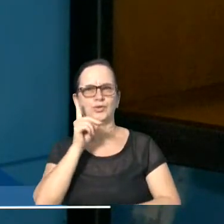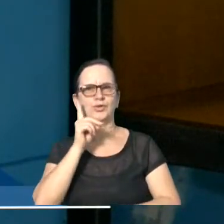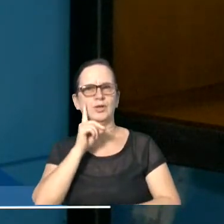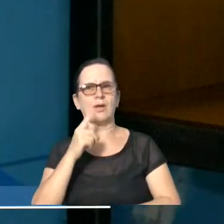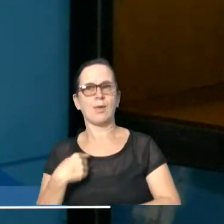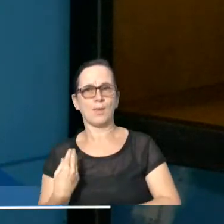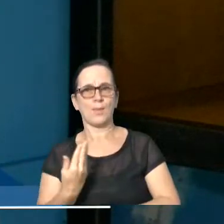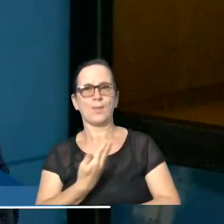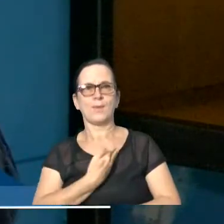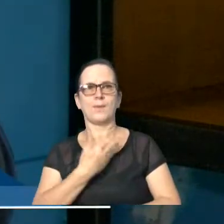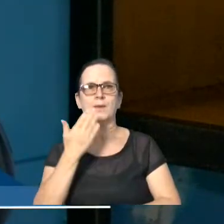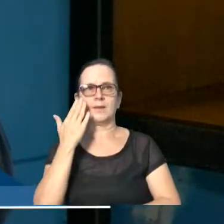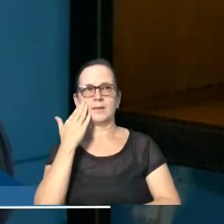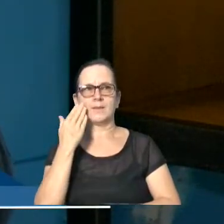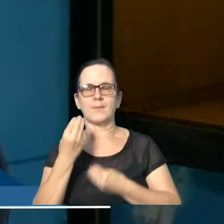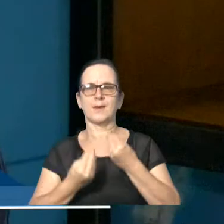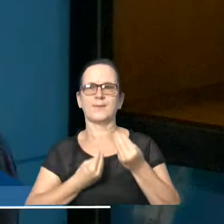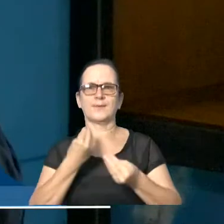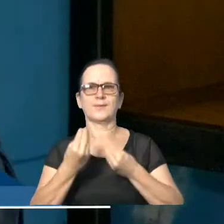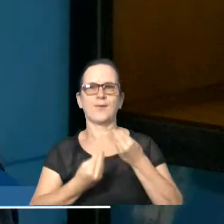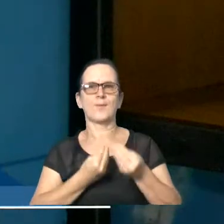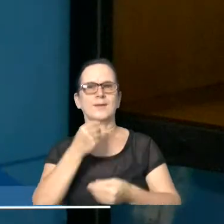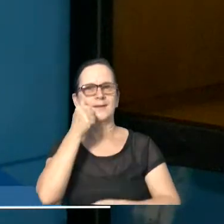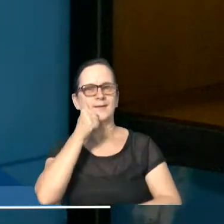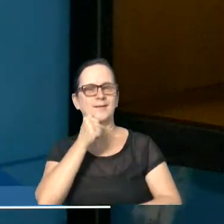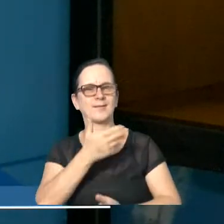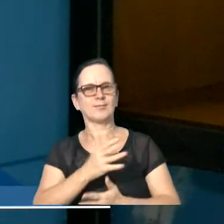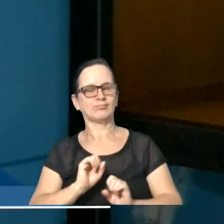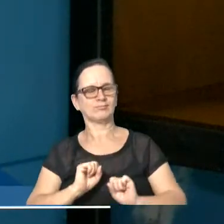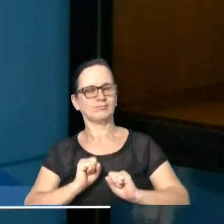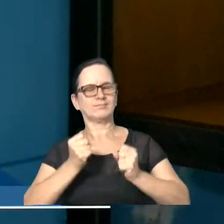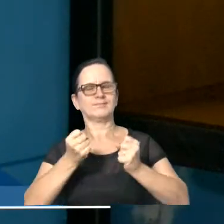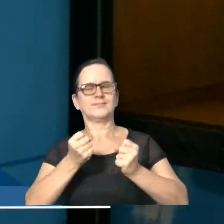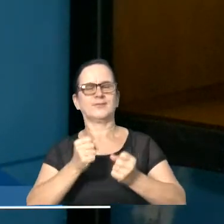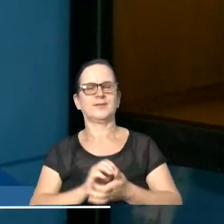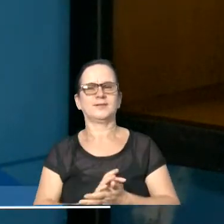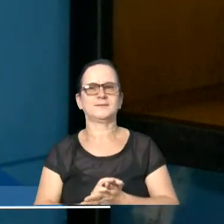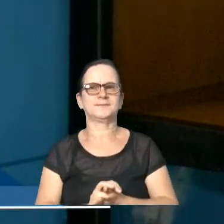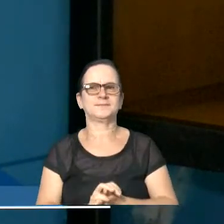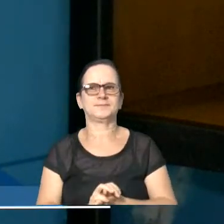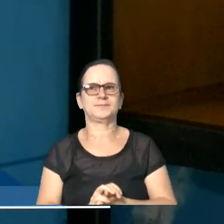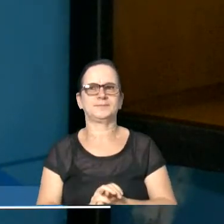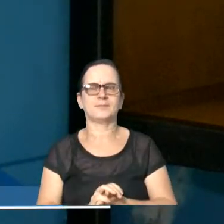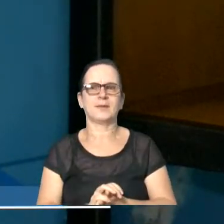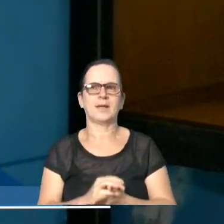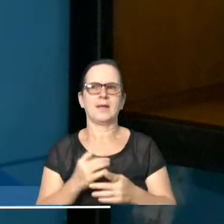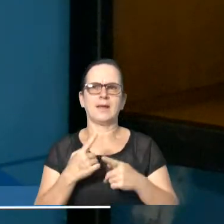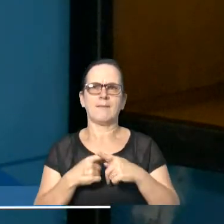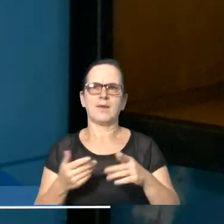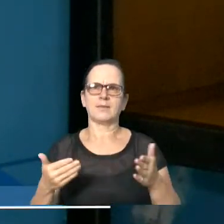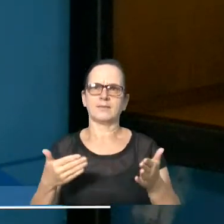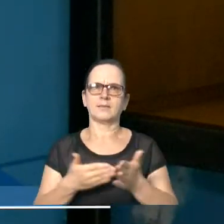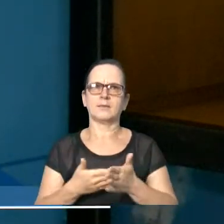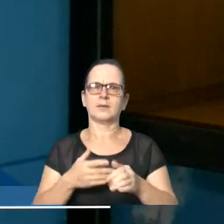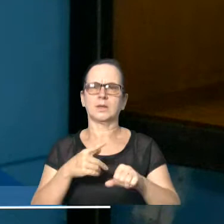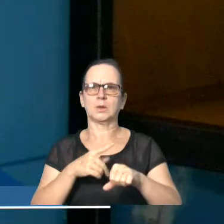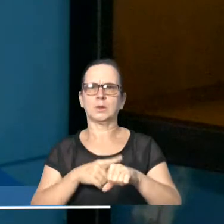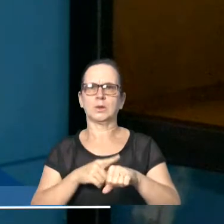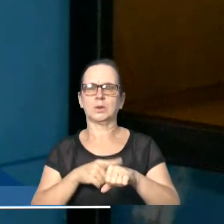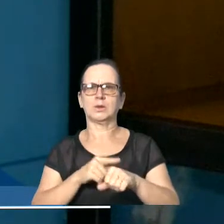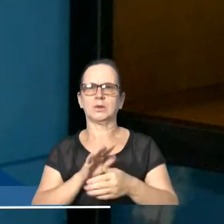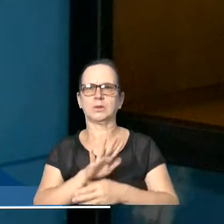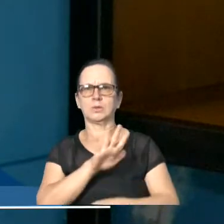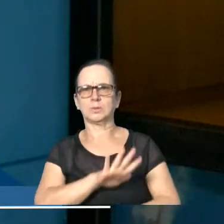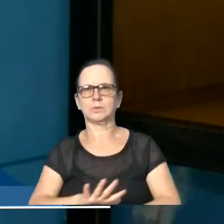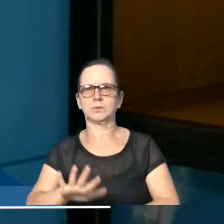sabemos o quanto essas mulheres são guerreiras. Mas até o momento, vereador Alessandro,